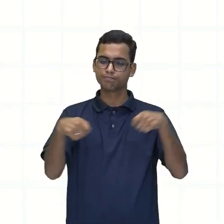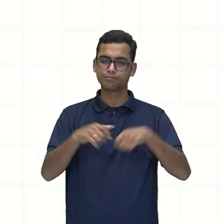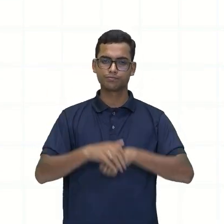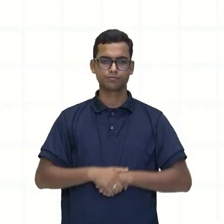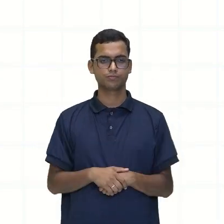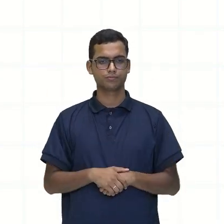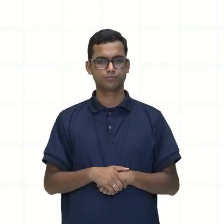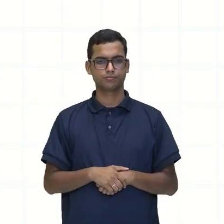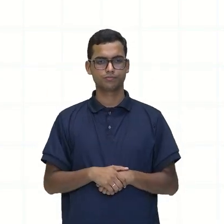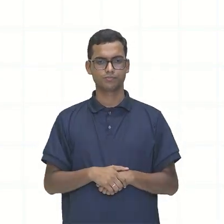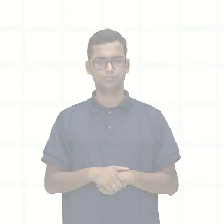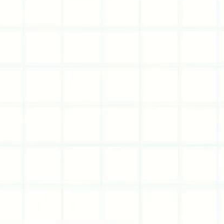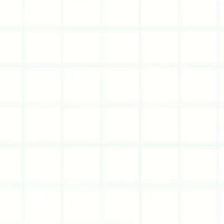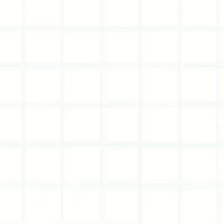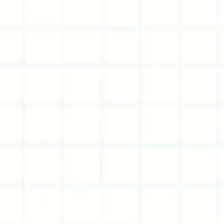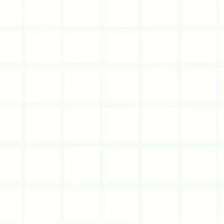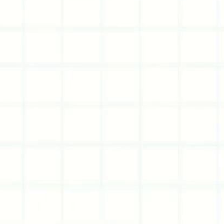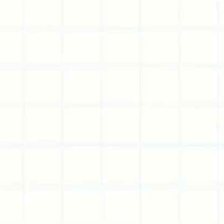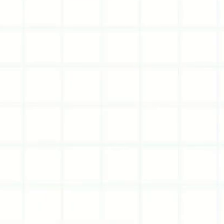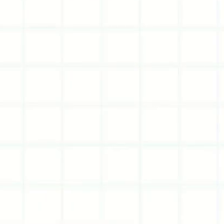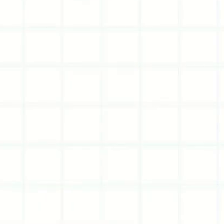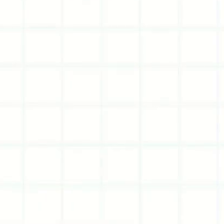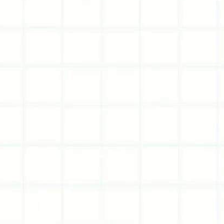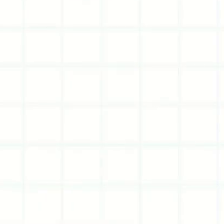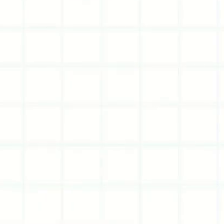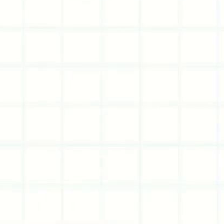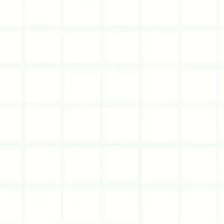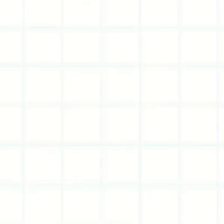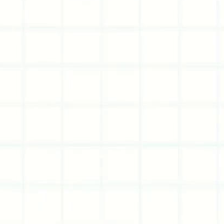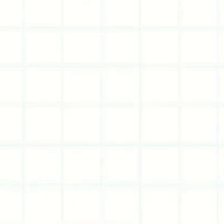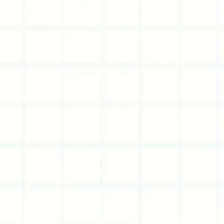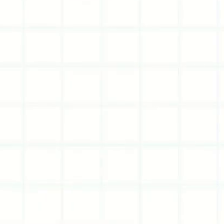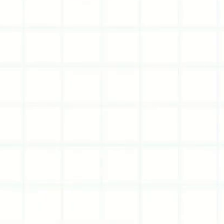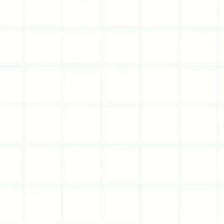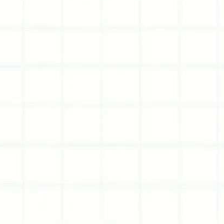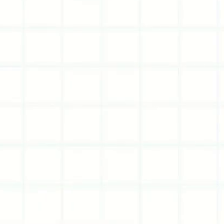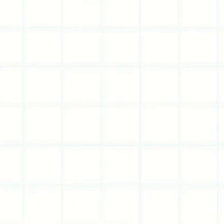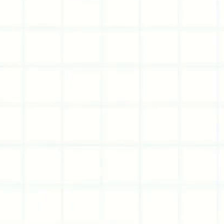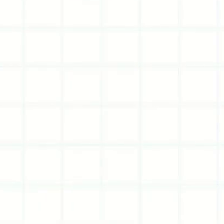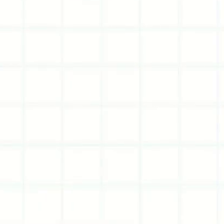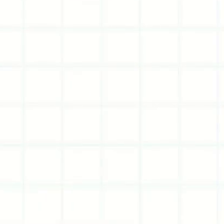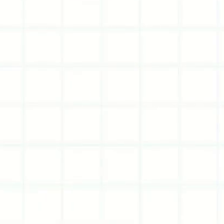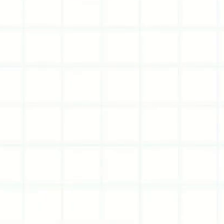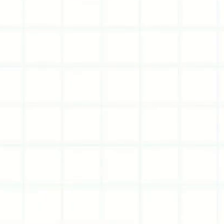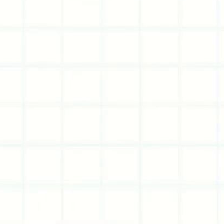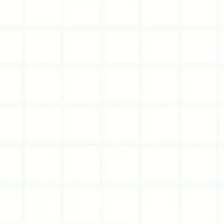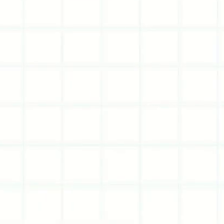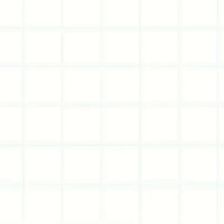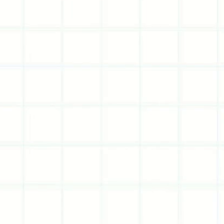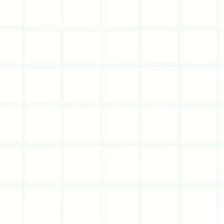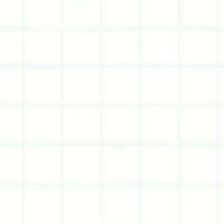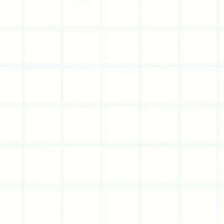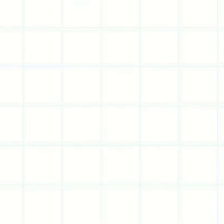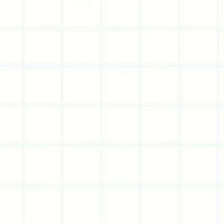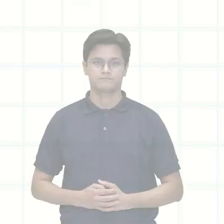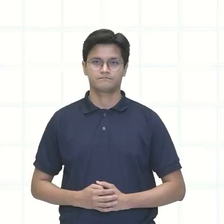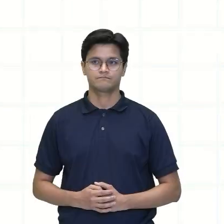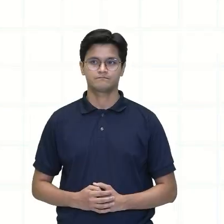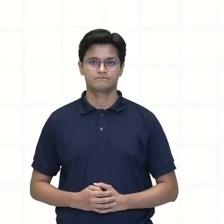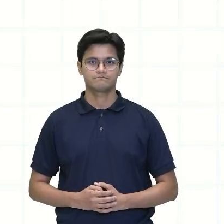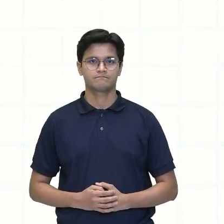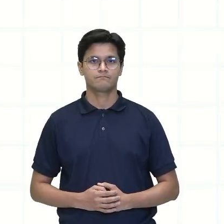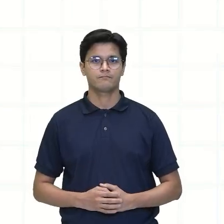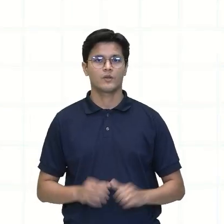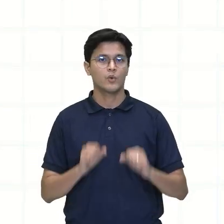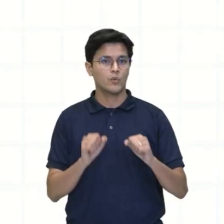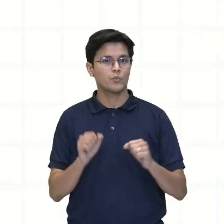we are smart. Posso usar qualquer um desses que indiquem plural. Pode usar aqui o